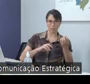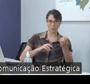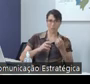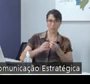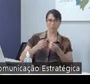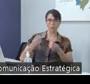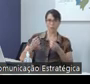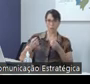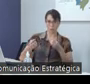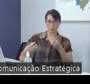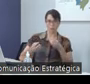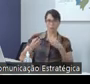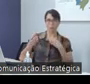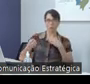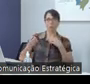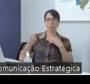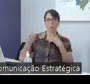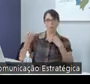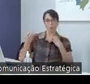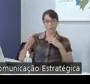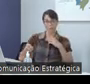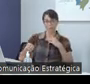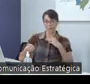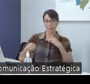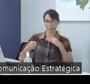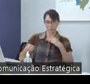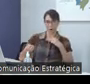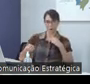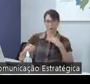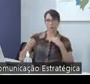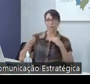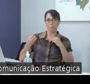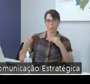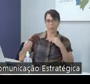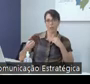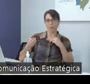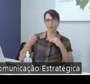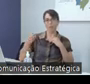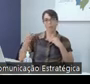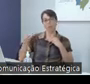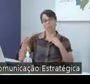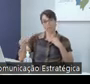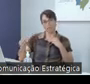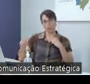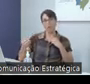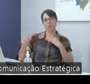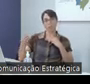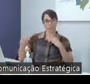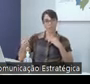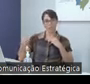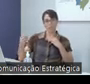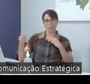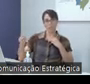detectabilidade viral está mais associada a algum tipo de vulnerabilidade social e a partir daí fazer uma negociação